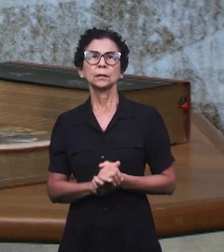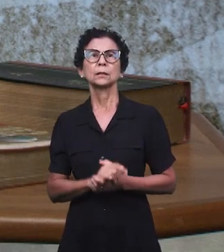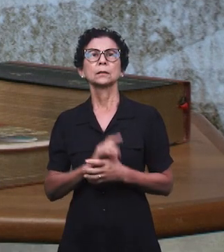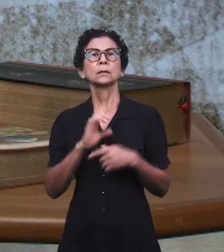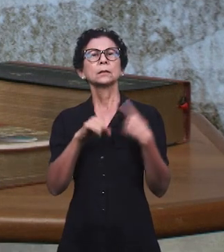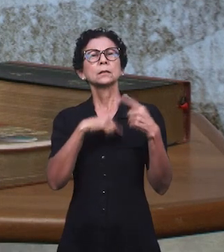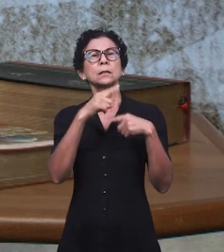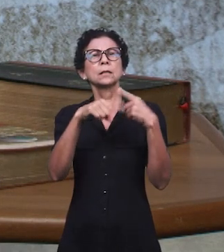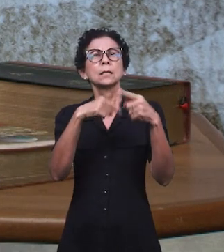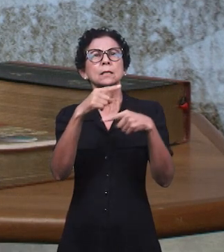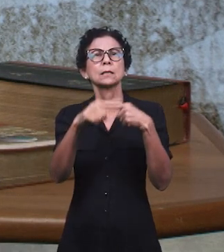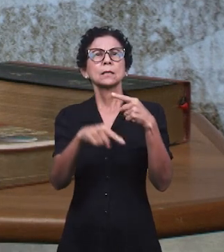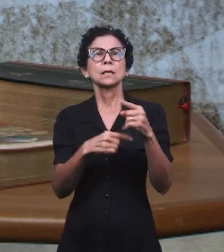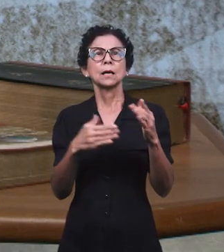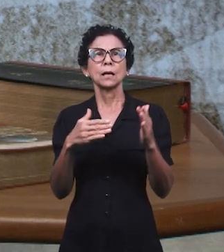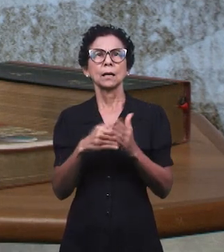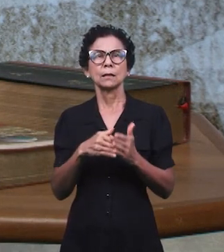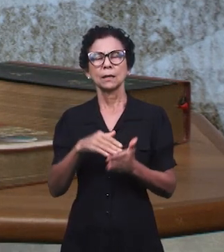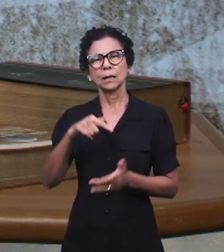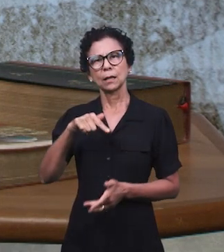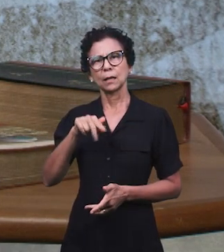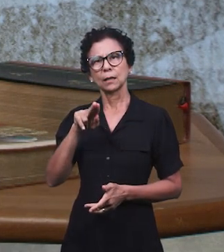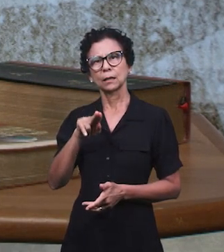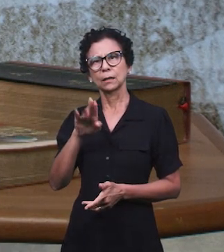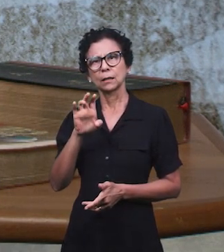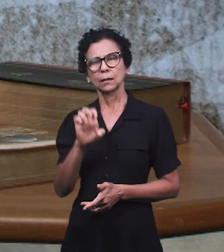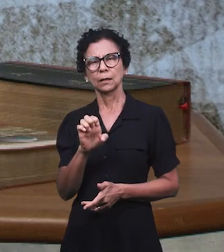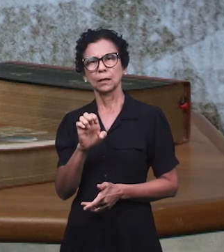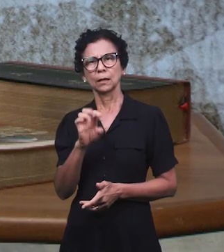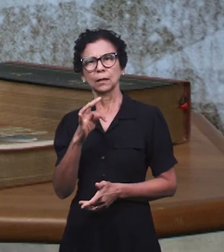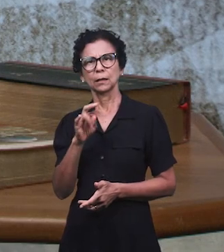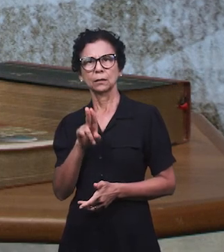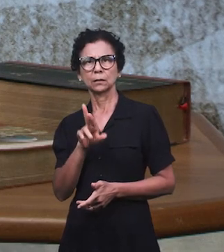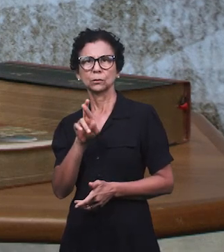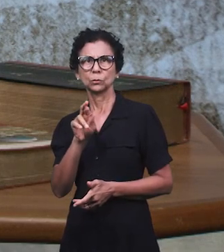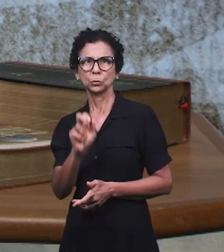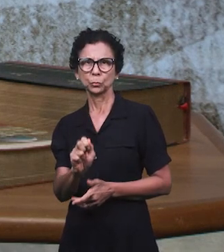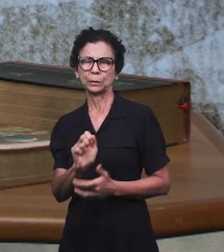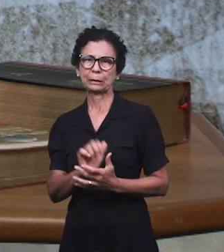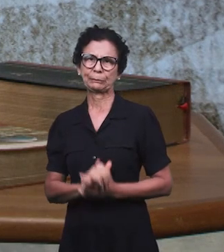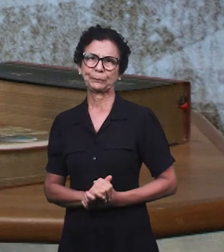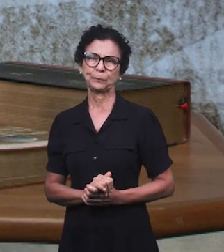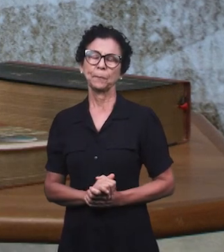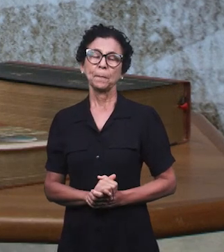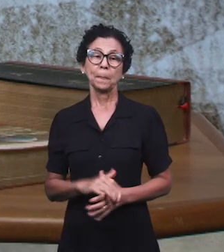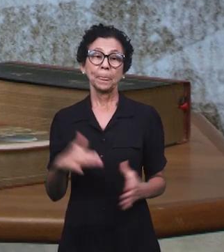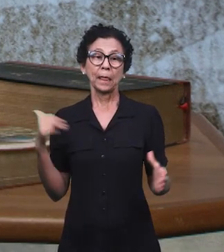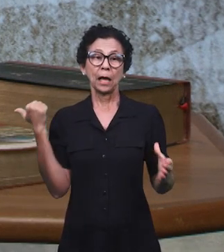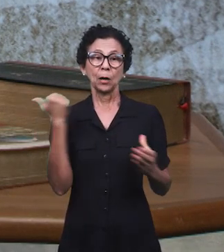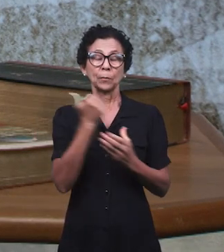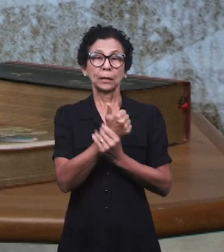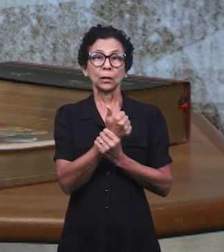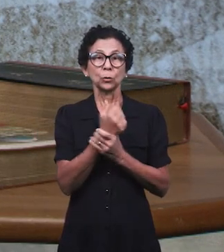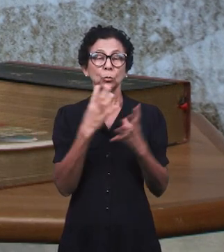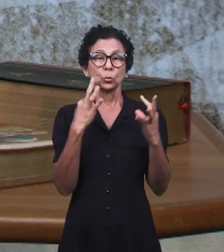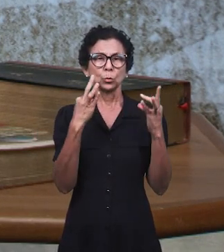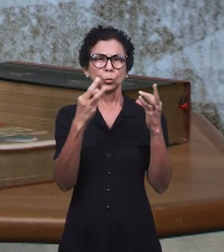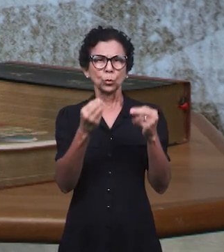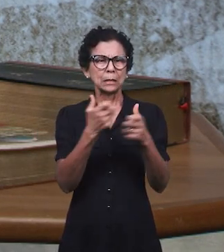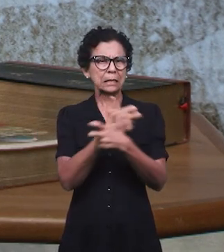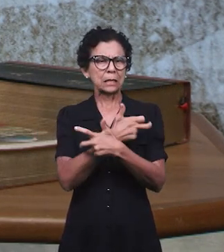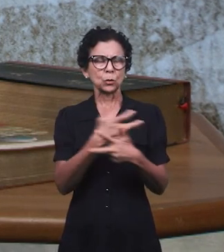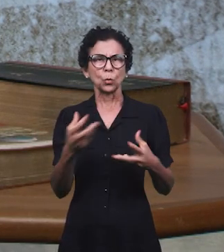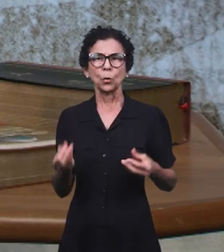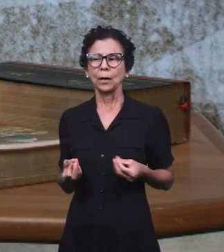todos foram filhos de Quetura. Porém, Abraão deu tudo o que tinha a Isaque, mas